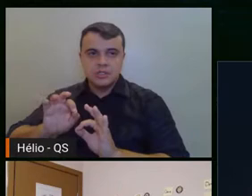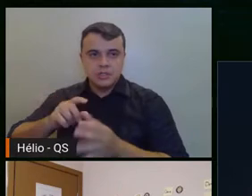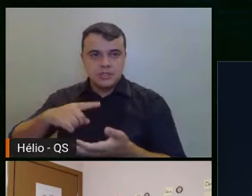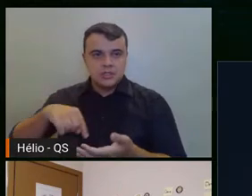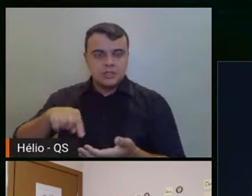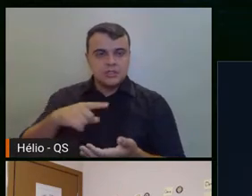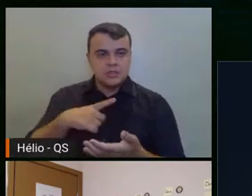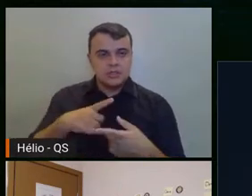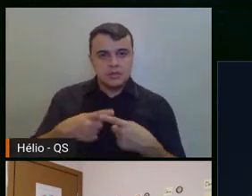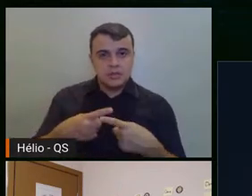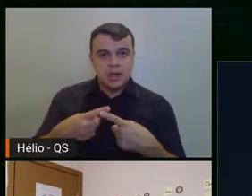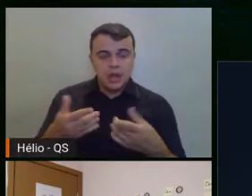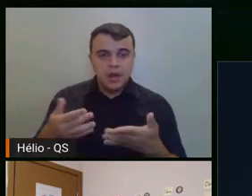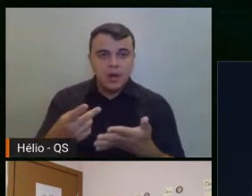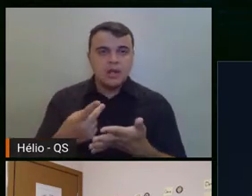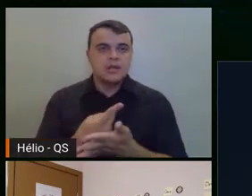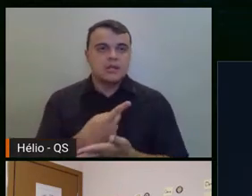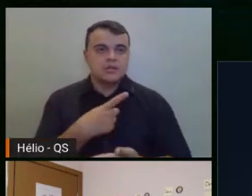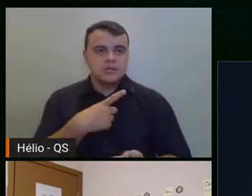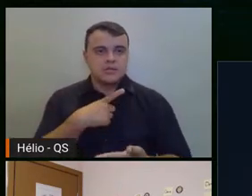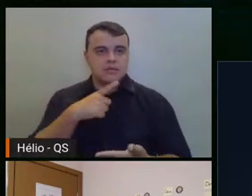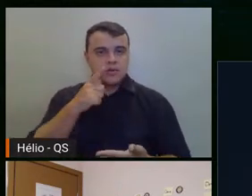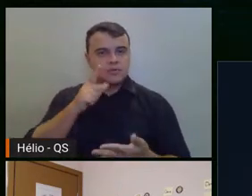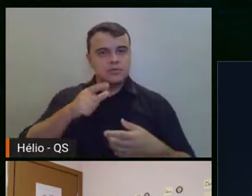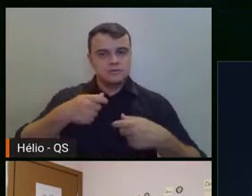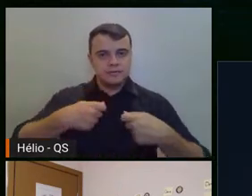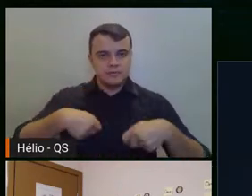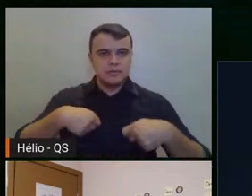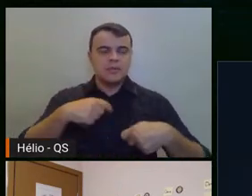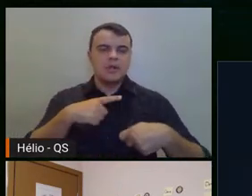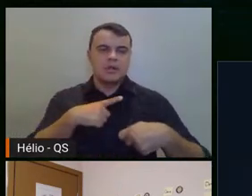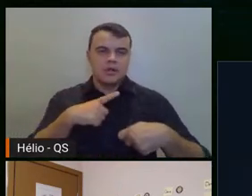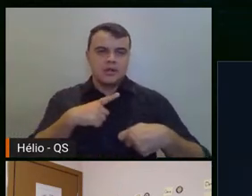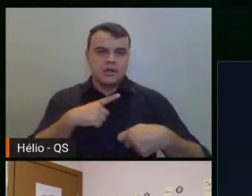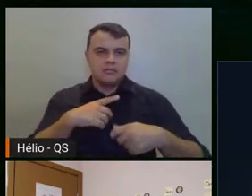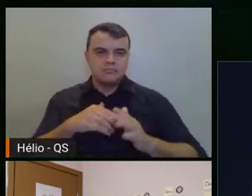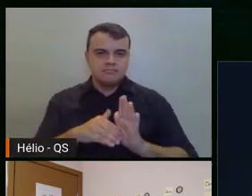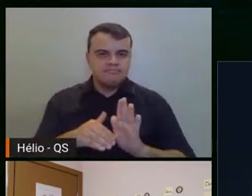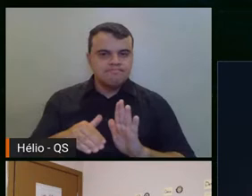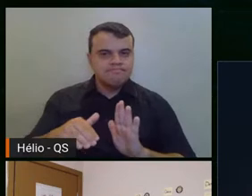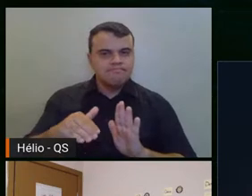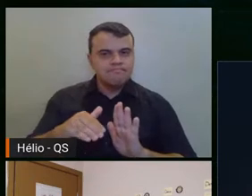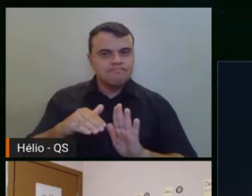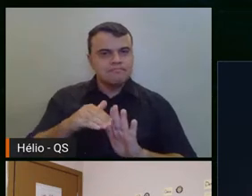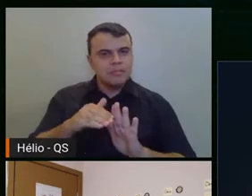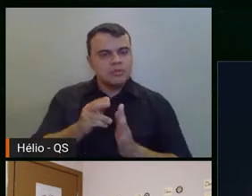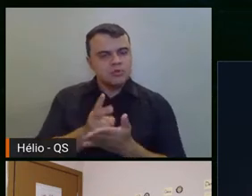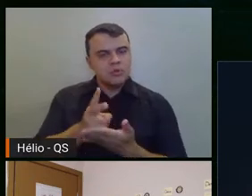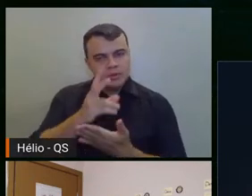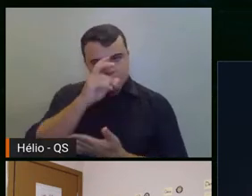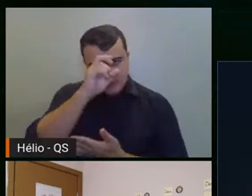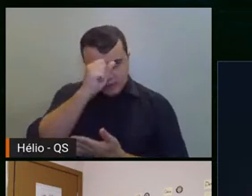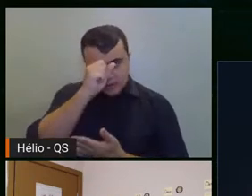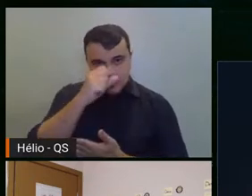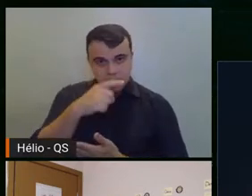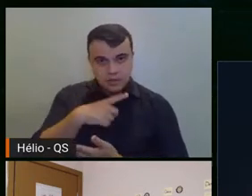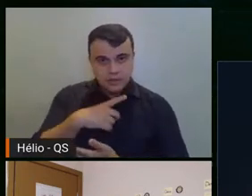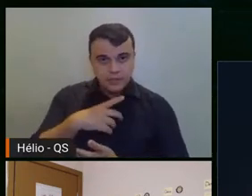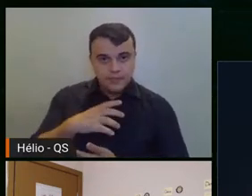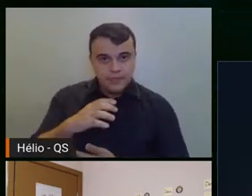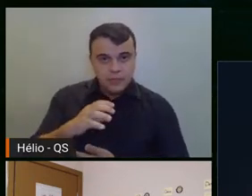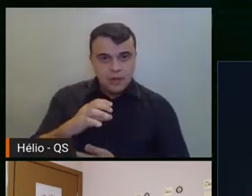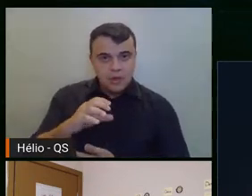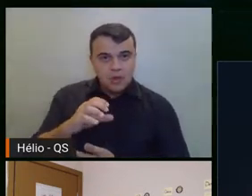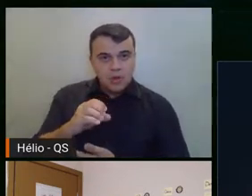containers e vai chegar uma hora né que você vai precisar né elevar o nível da brincadeira ali então a gente vai ter o cooperts